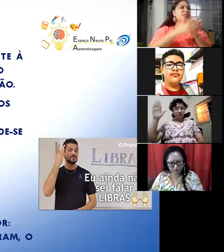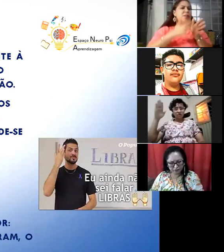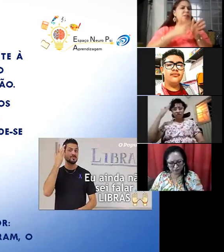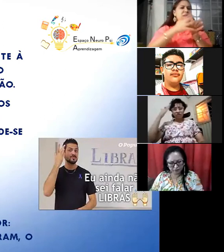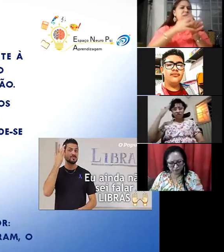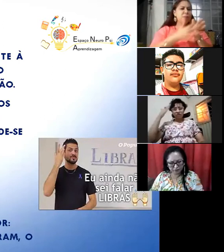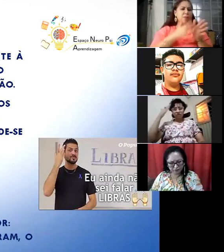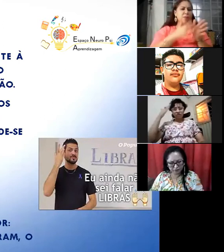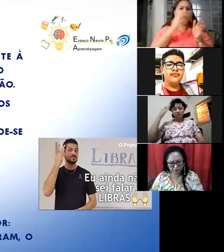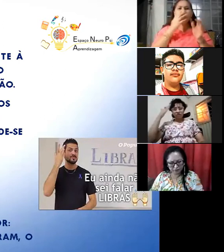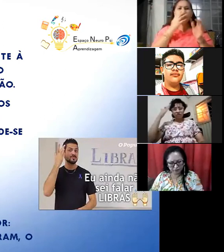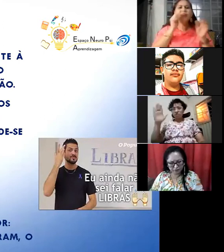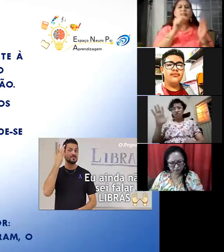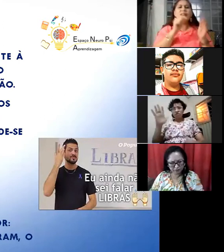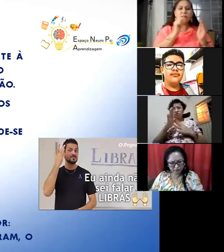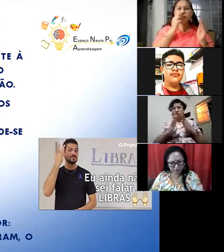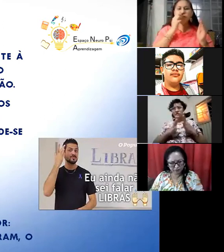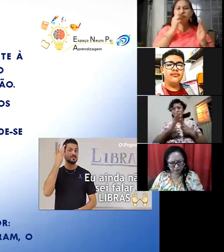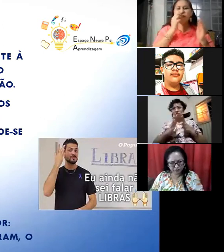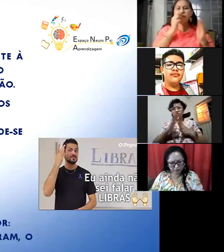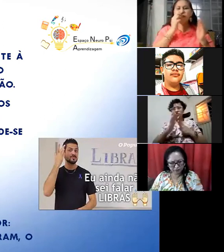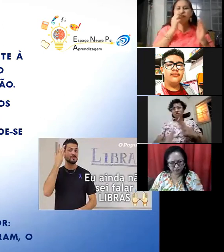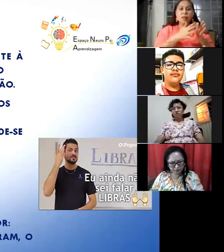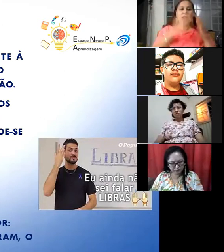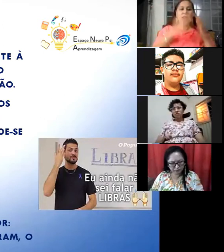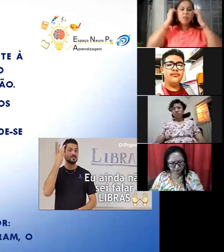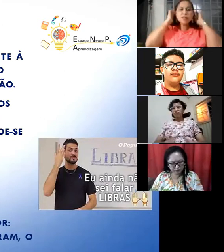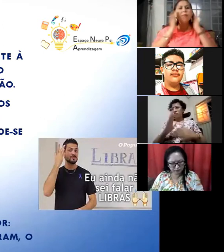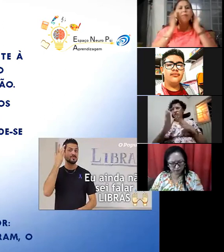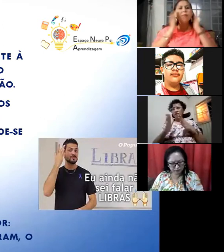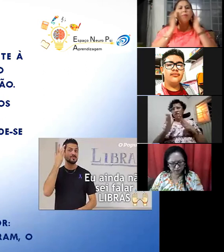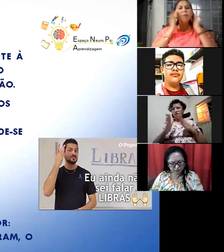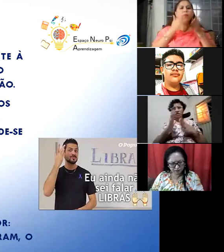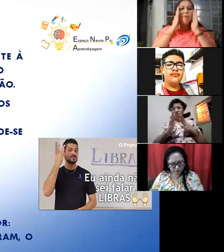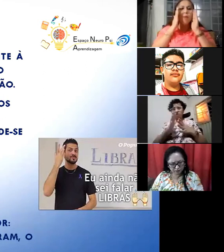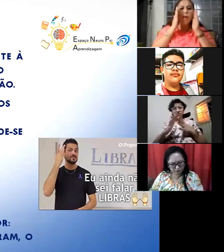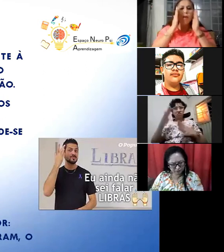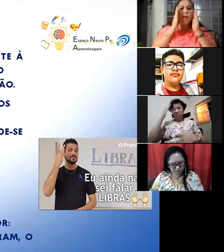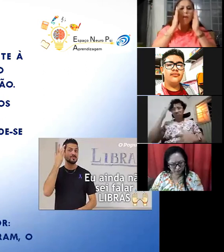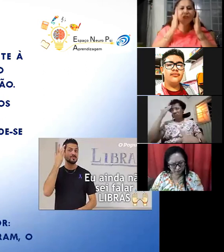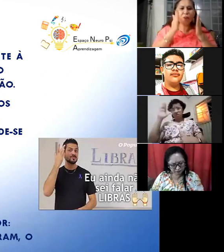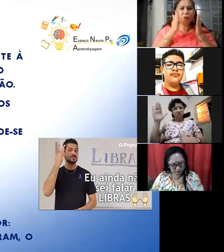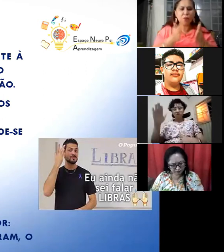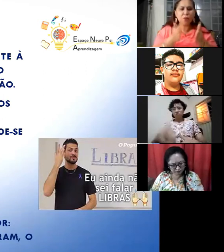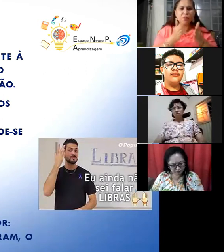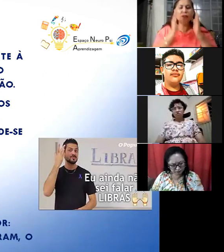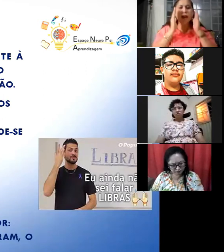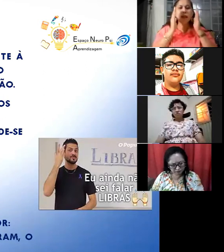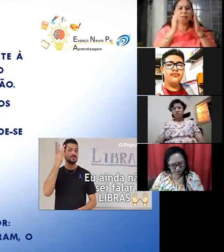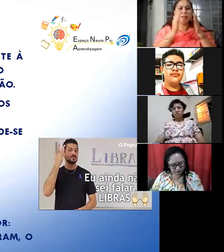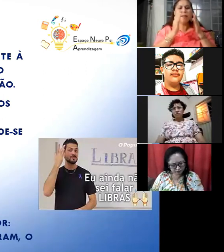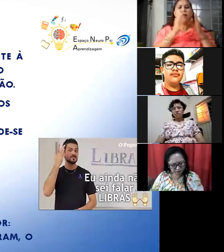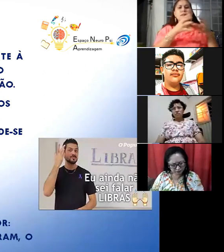do Libras, viu? Porque não é da Libras que você vai falar. Então isso se chama comunicação por foco. Você